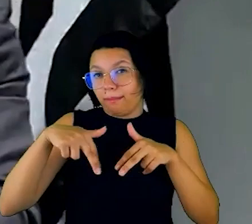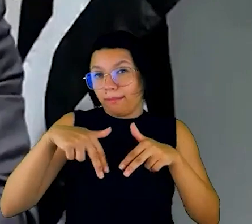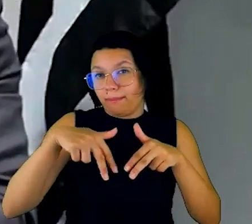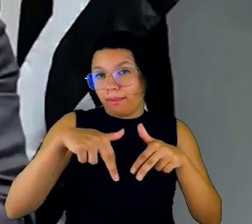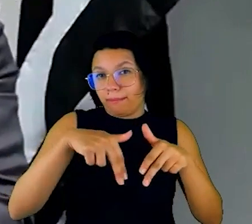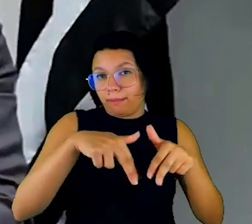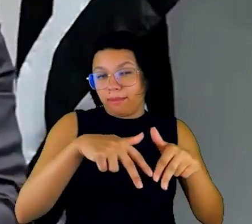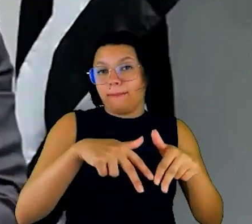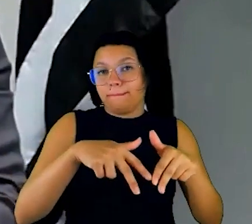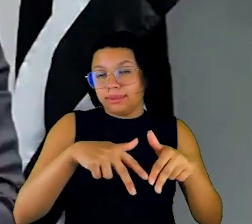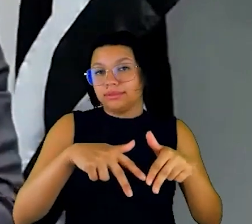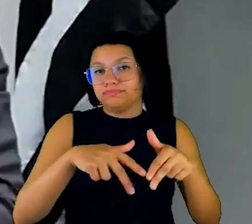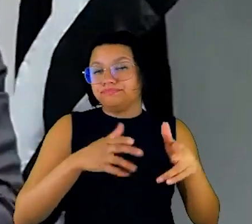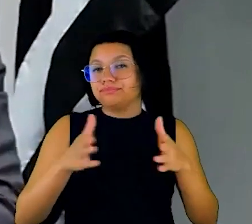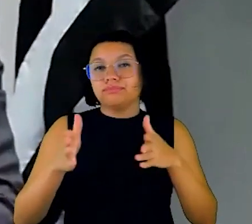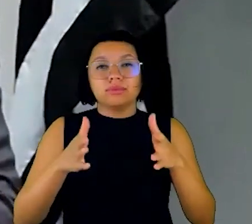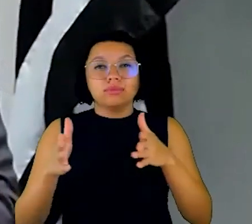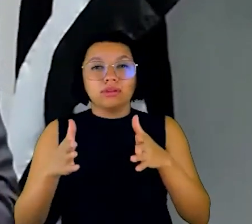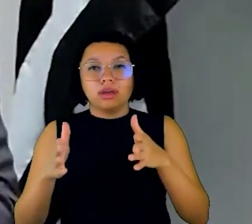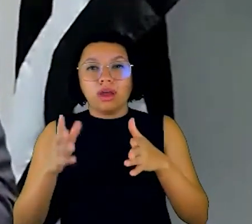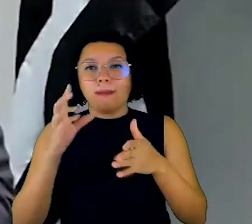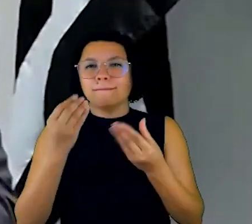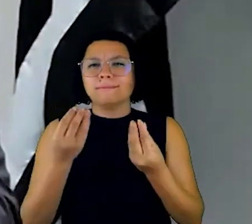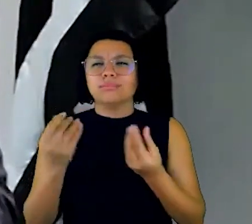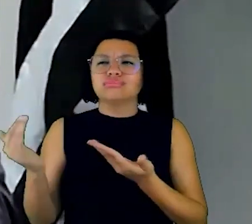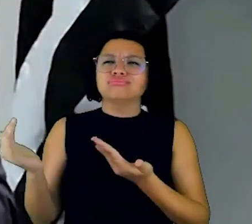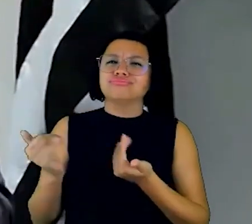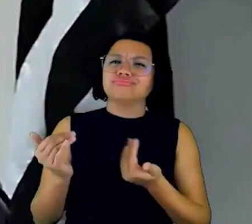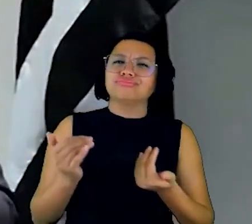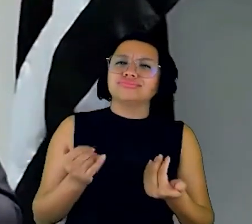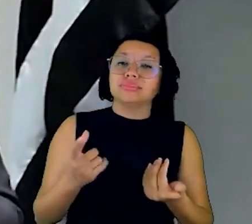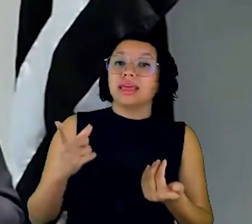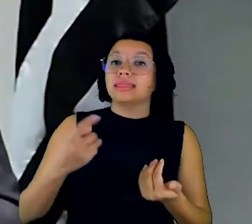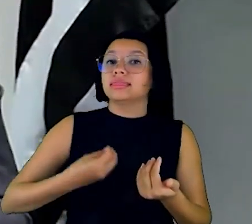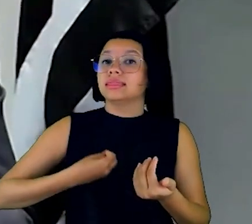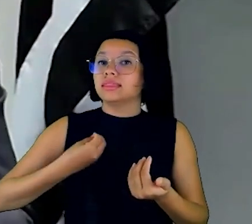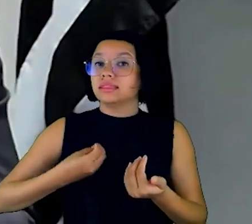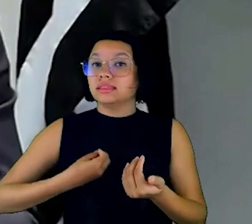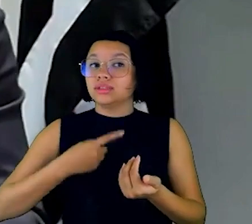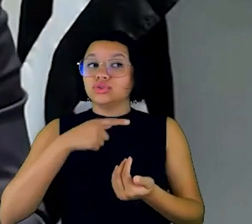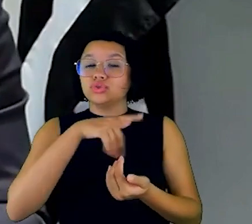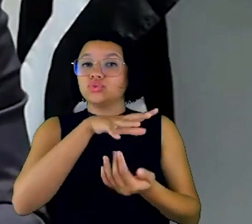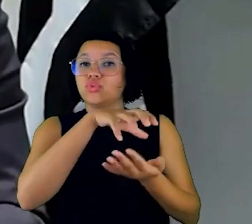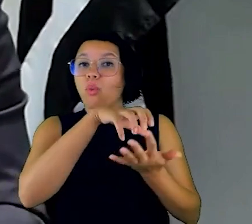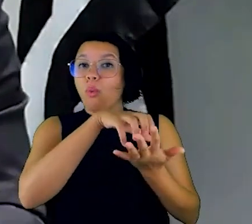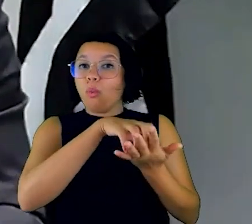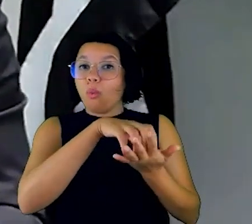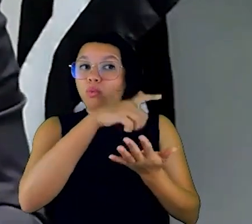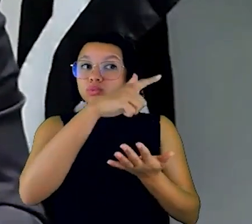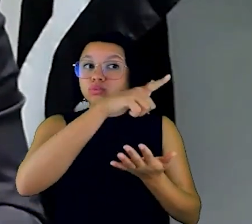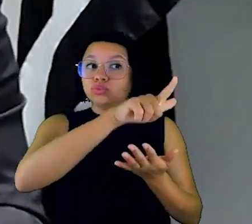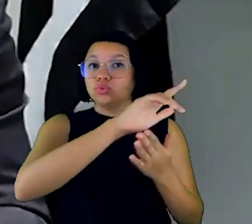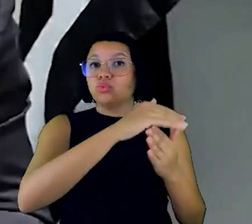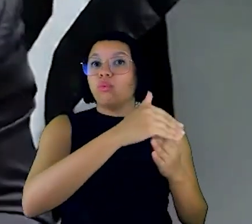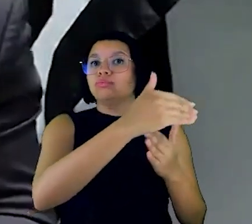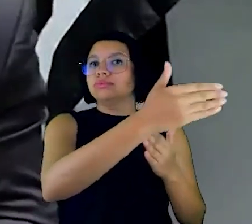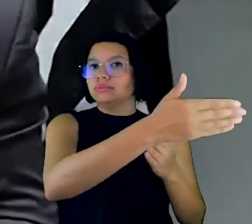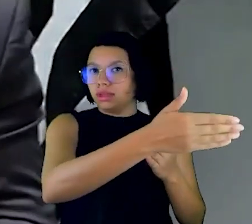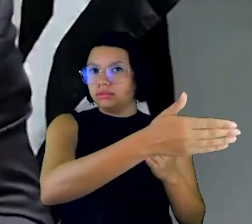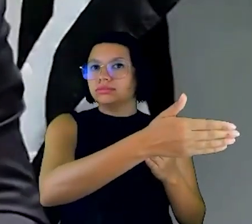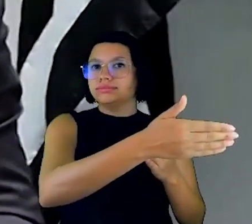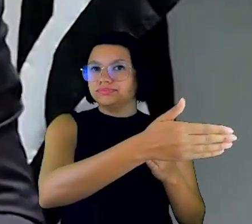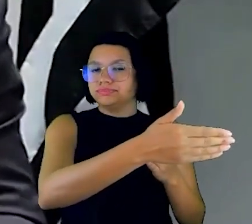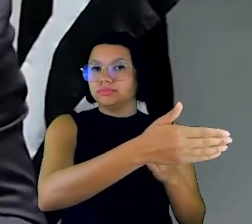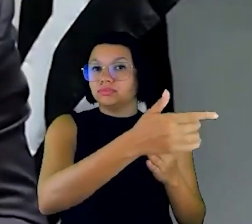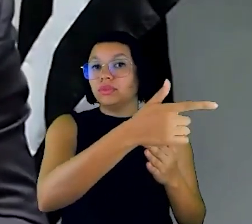caminhando nessa trilha por hora bastante juvenil, existe um órgão do outro lado, de